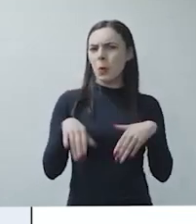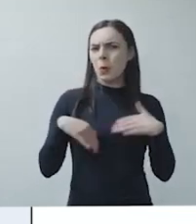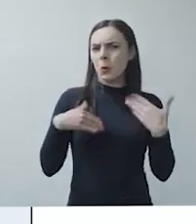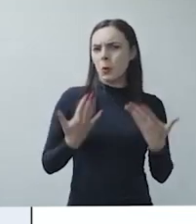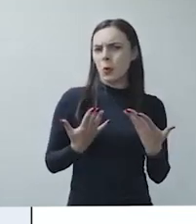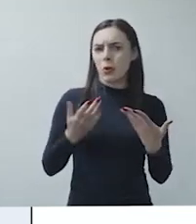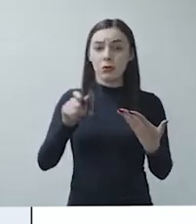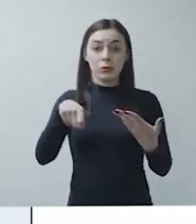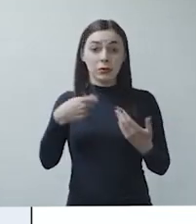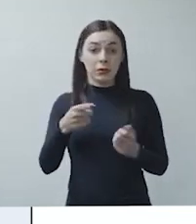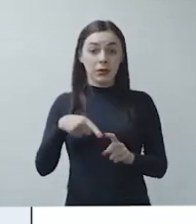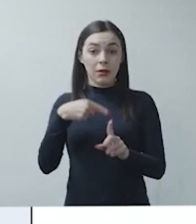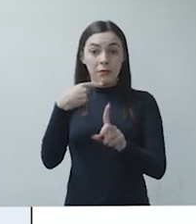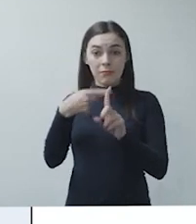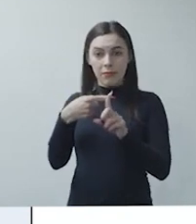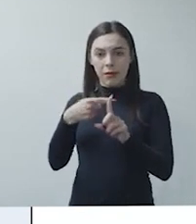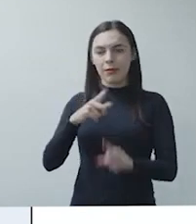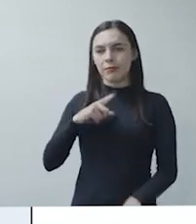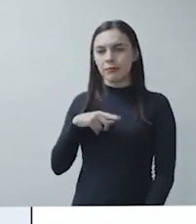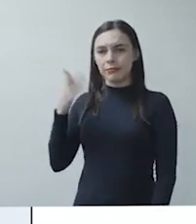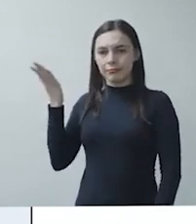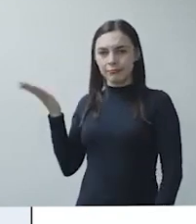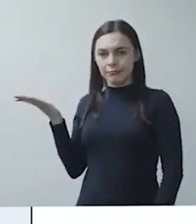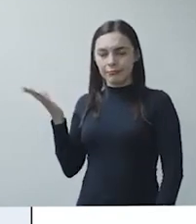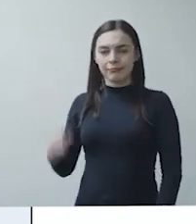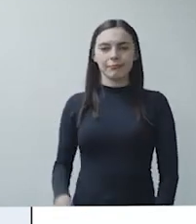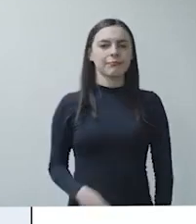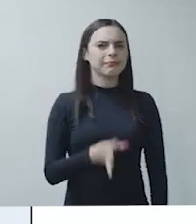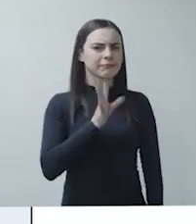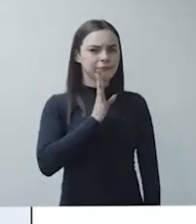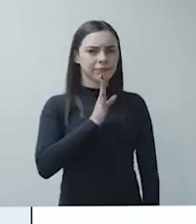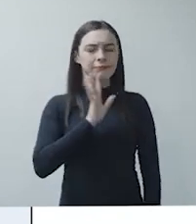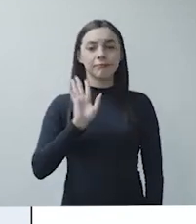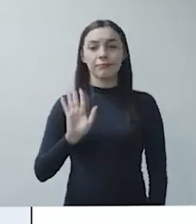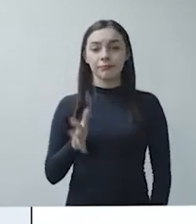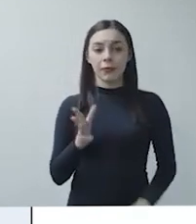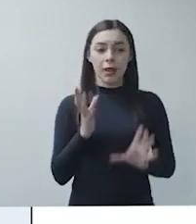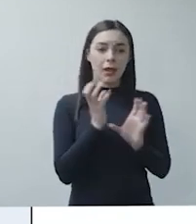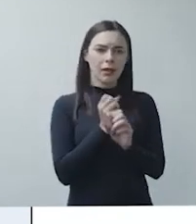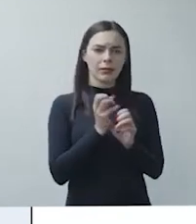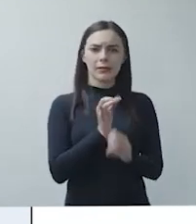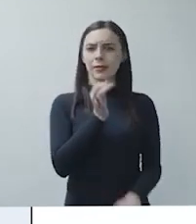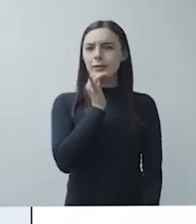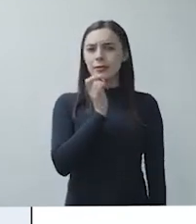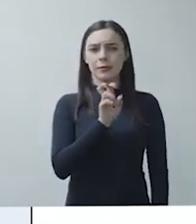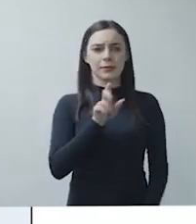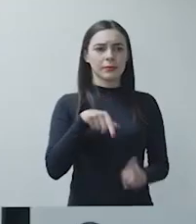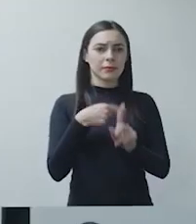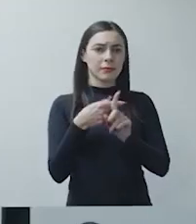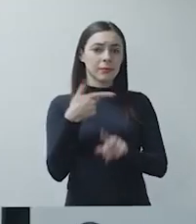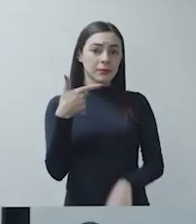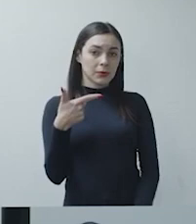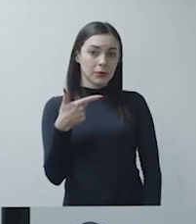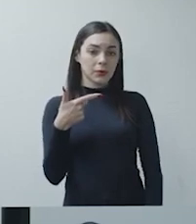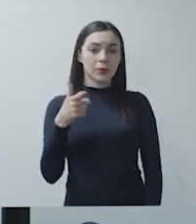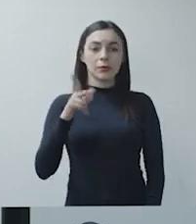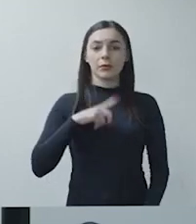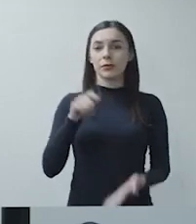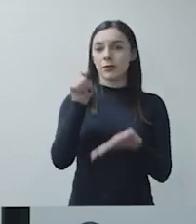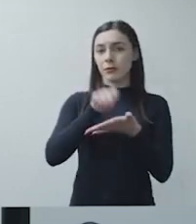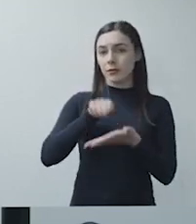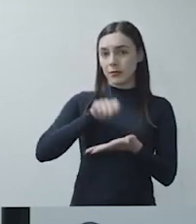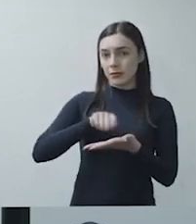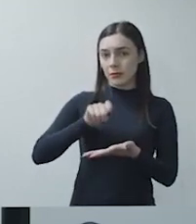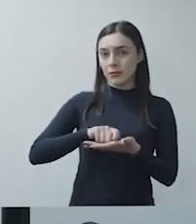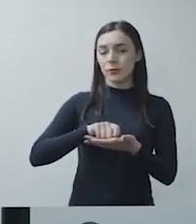sinal de mais, esse que vocês já conhecem. Adição, 5 mais 2. O registro na parte escrita,